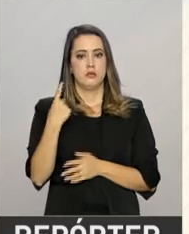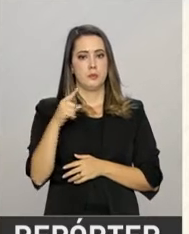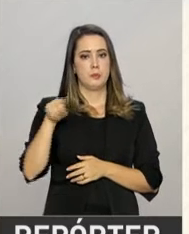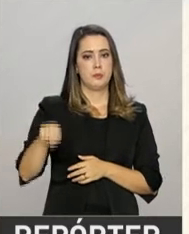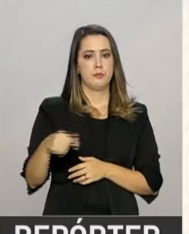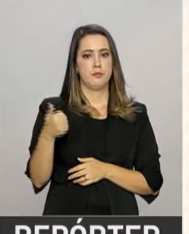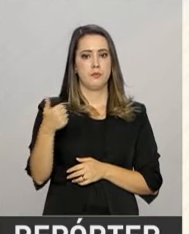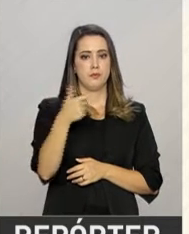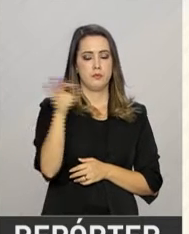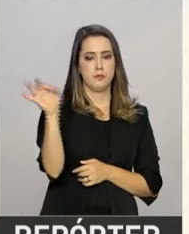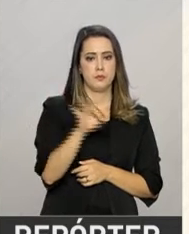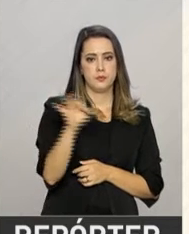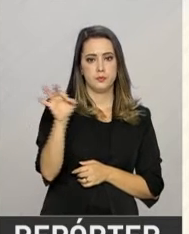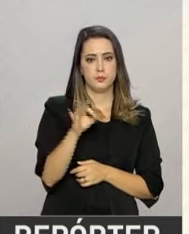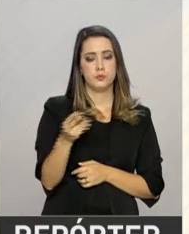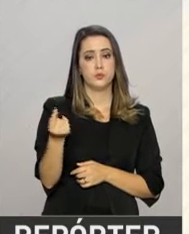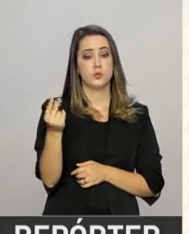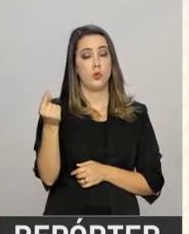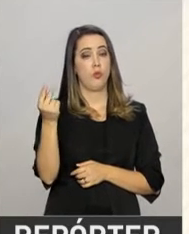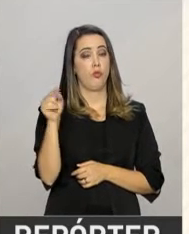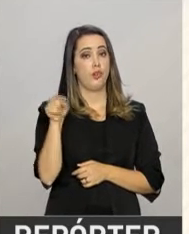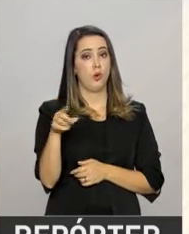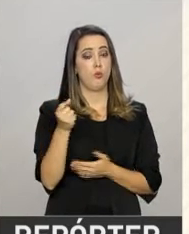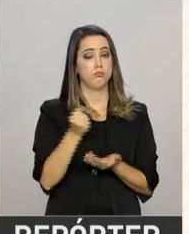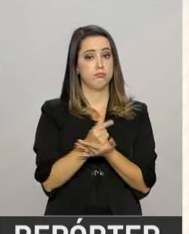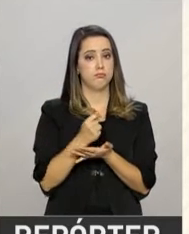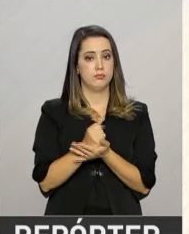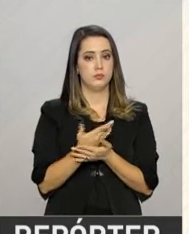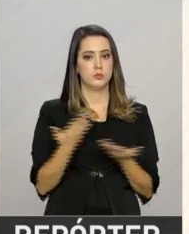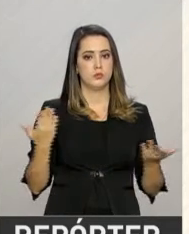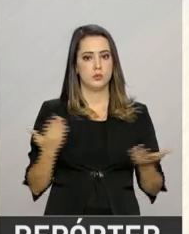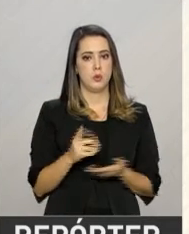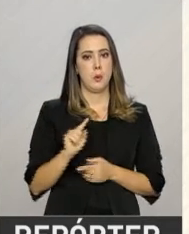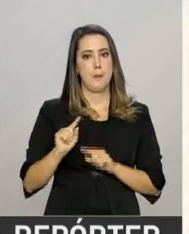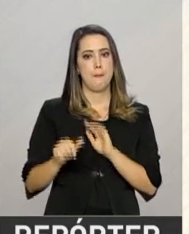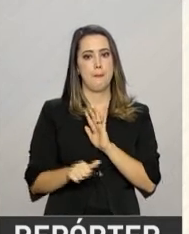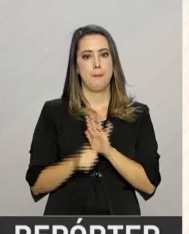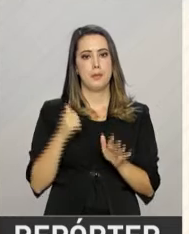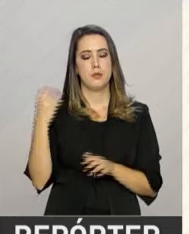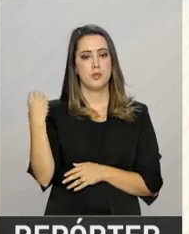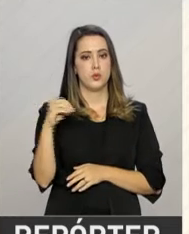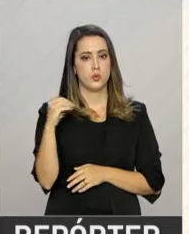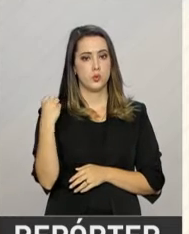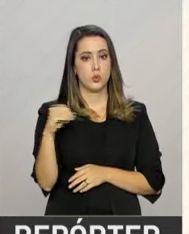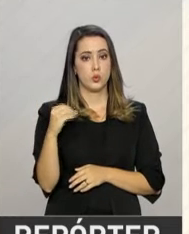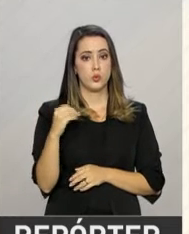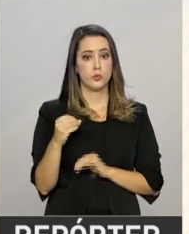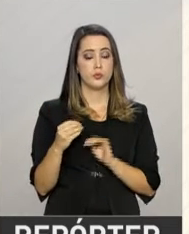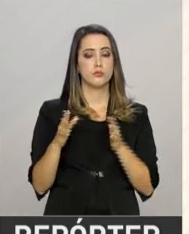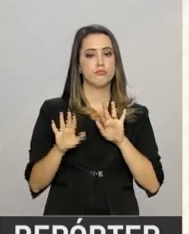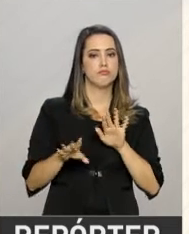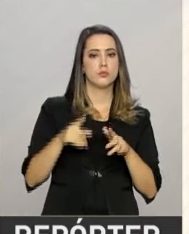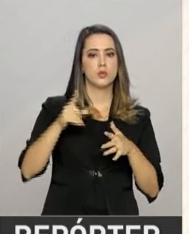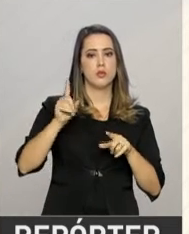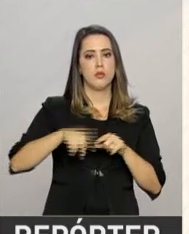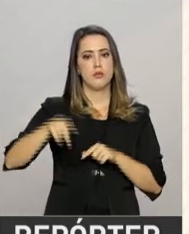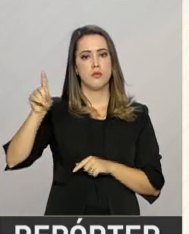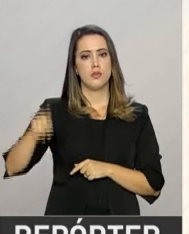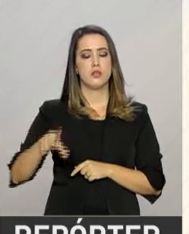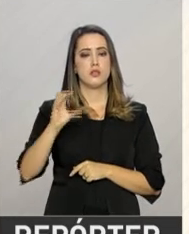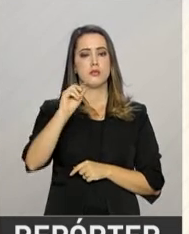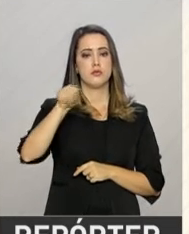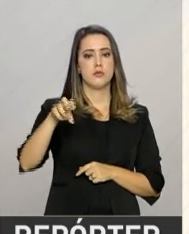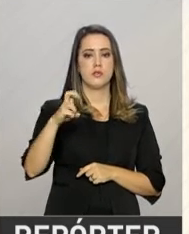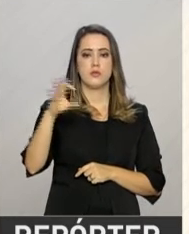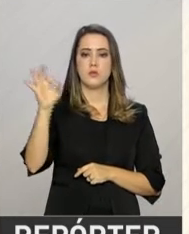1,12 por cento do valor do produto a partir de 1º de outubro essa taxa vai variar de meio por cento